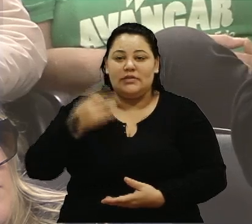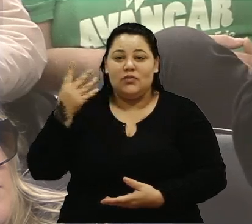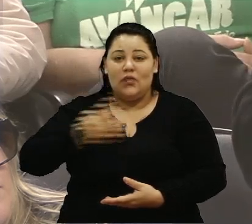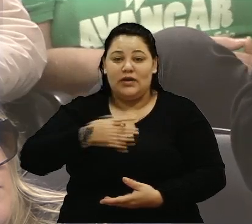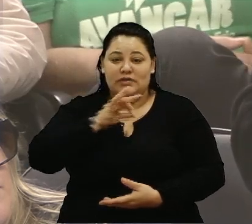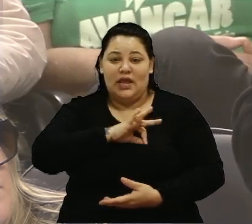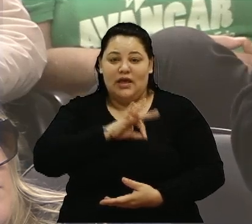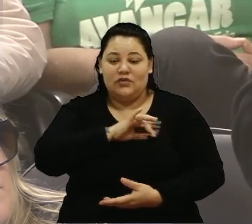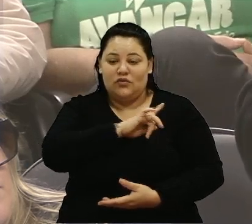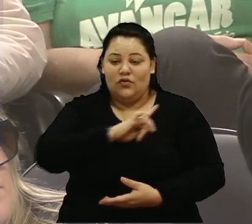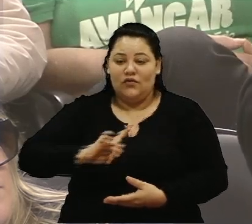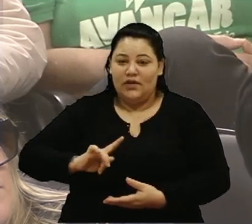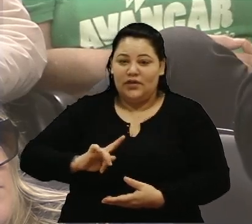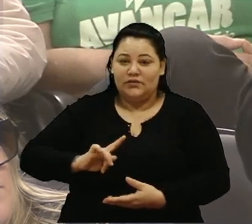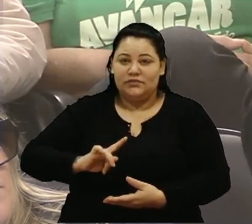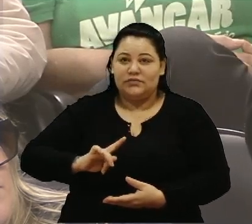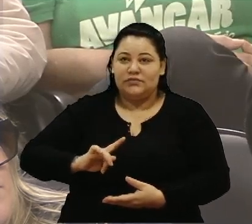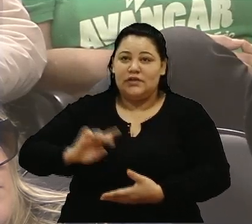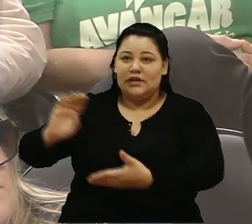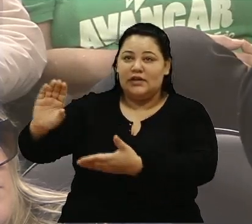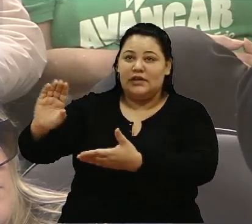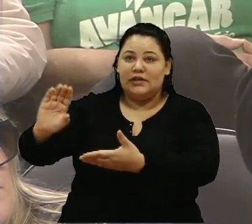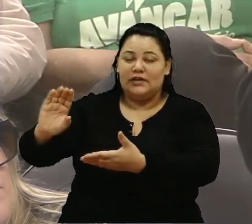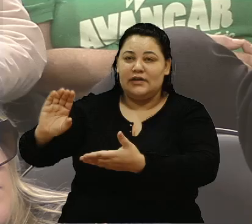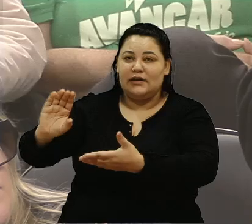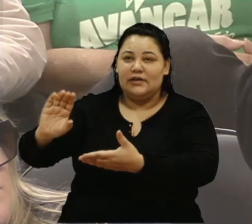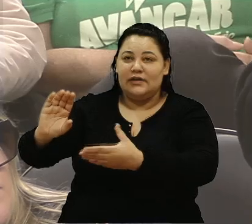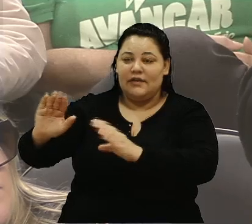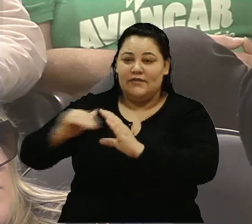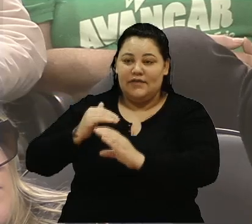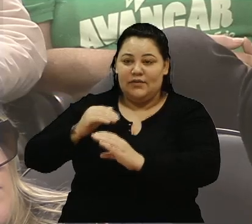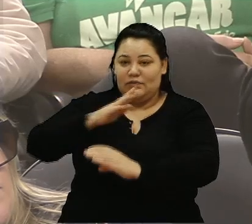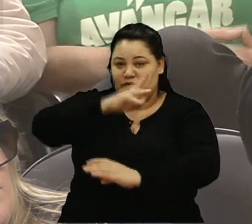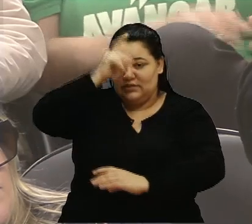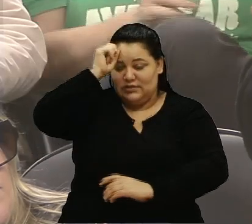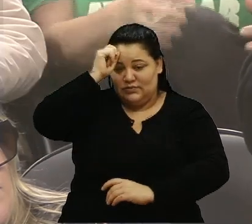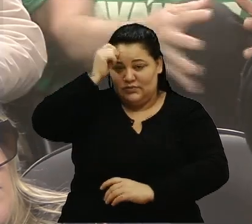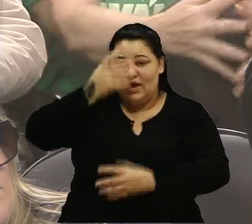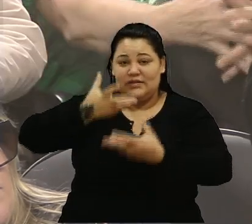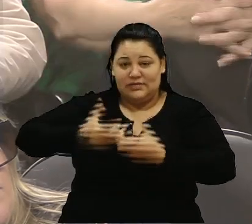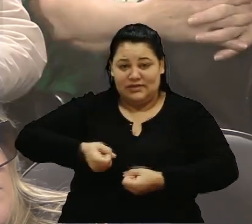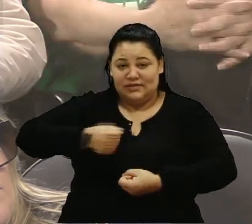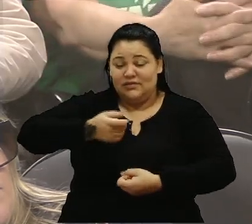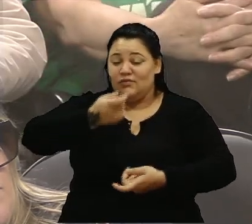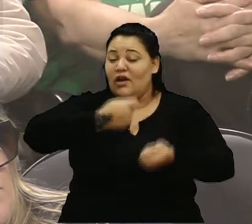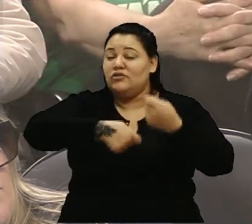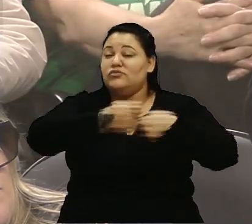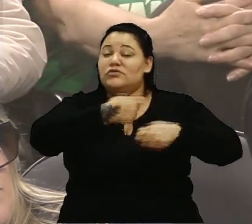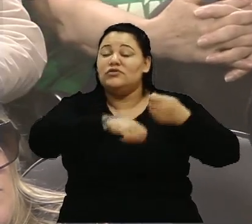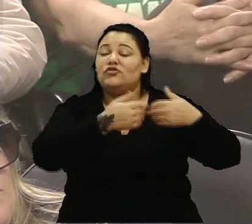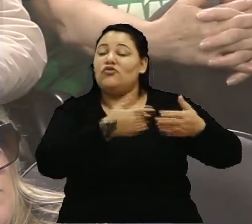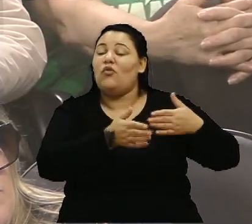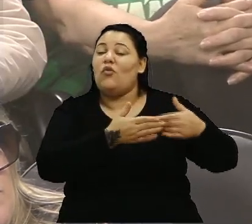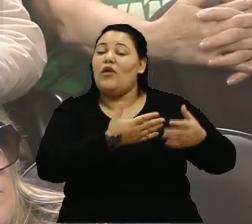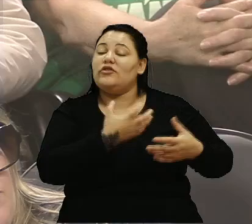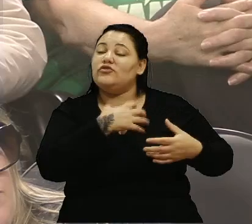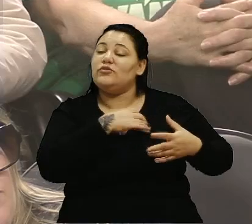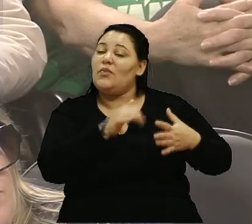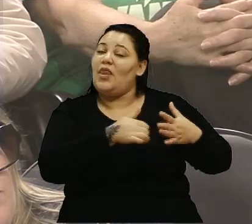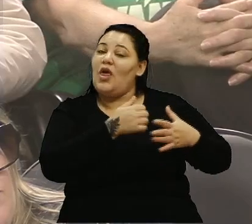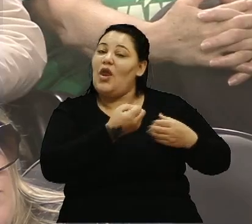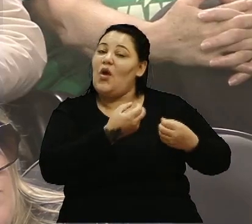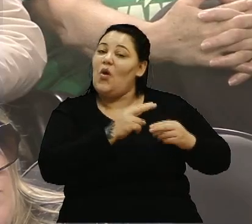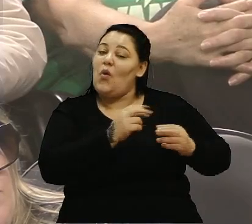governo federal manda para os municípios e os municípios administram da forma que acharem melhor. Ou entregam